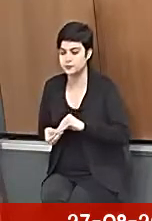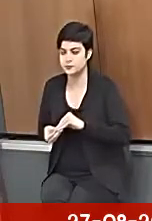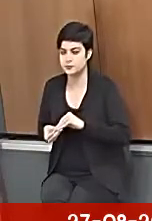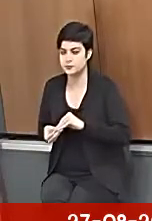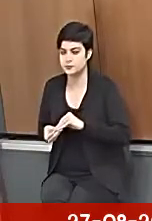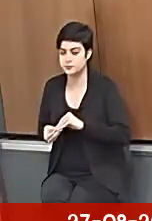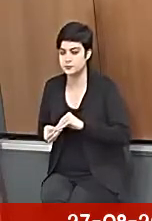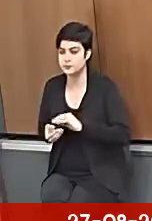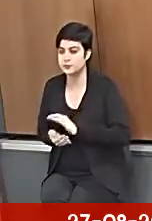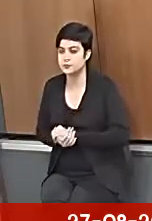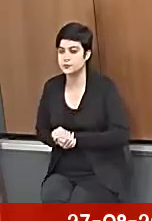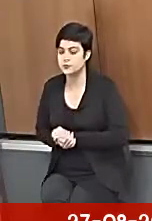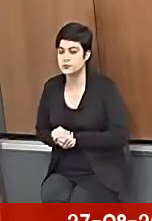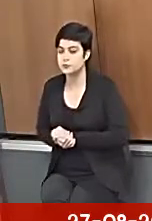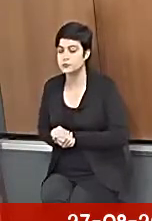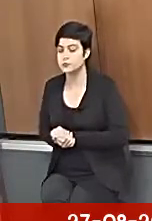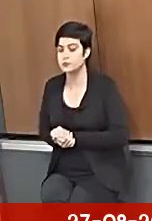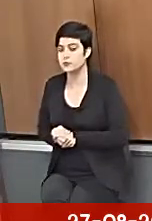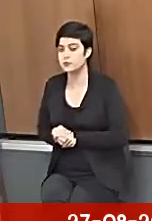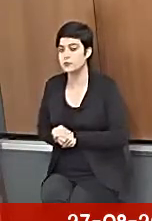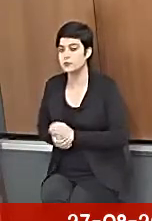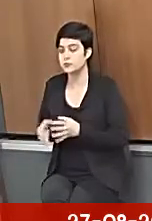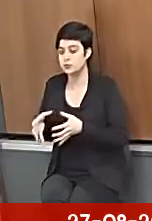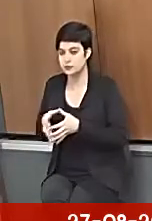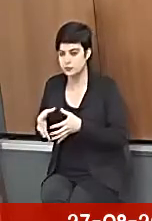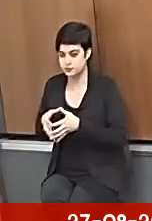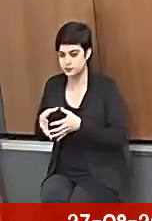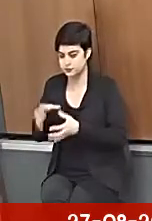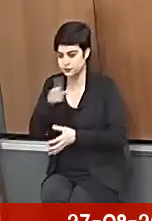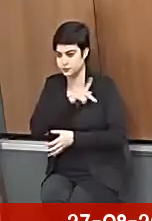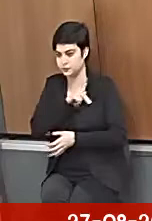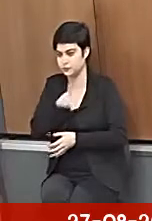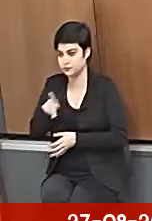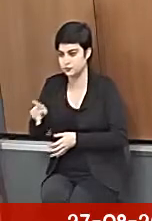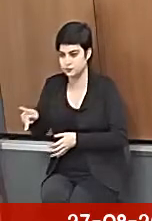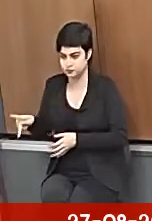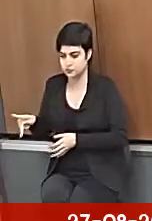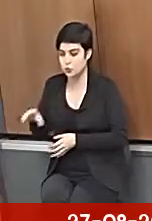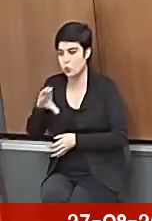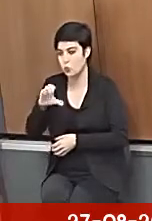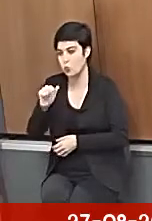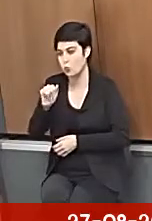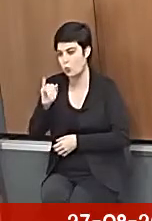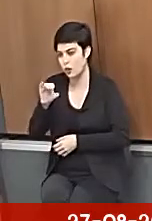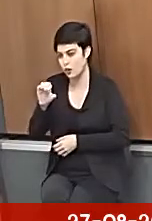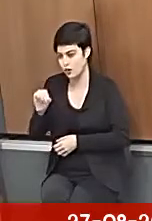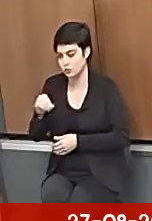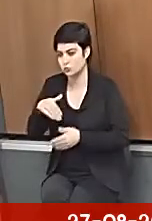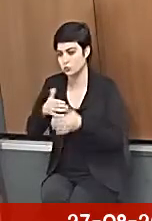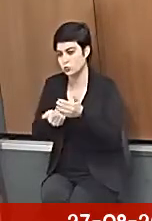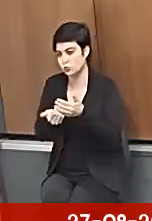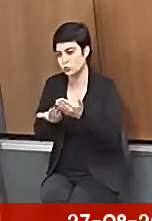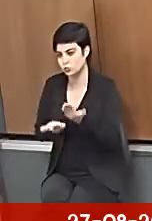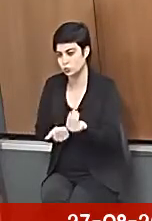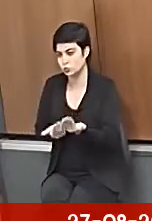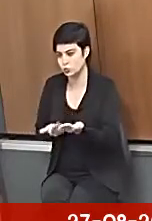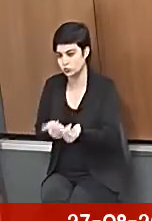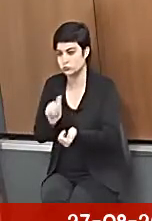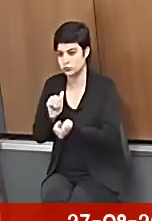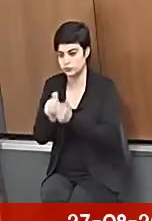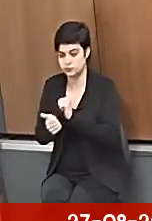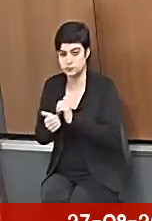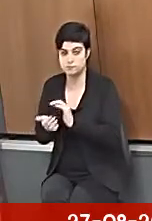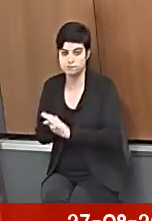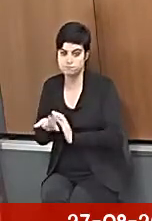é o nosso presidente da juventude do psb o caio eu vou me permitir discordar de